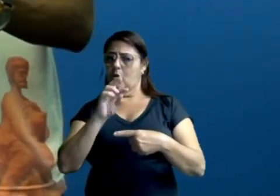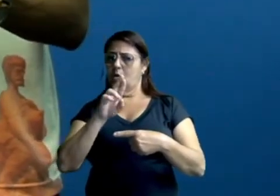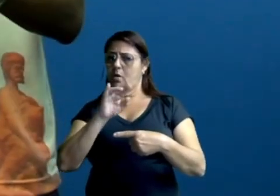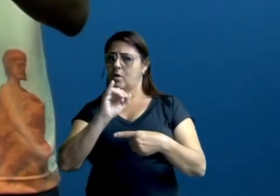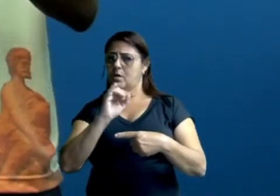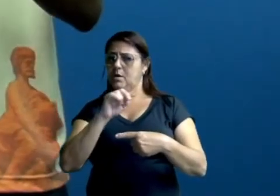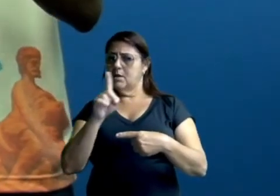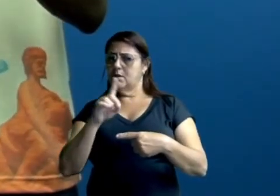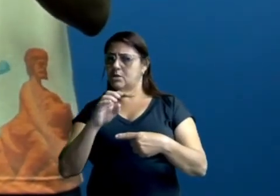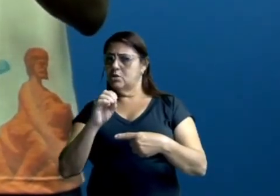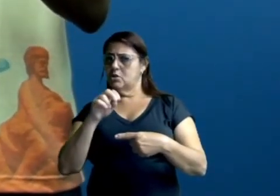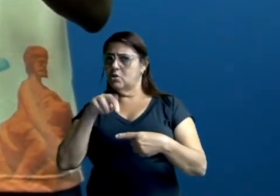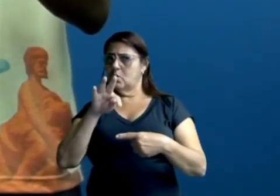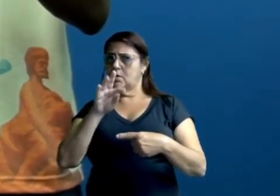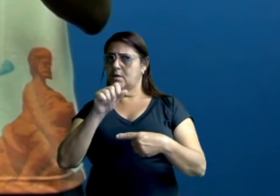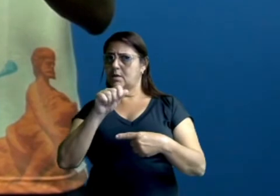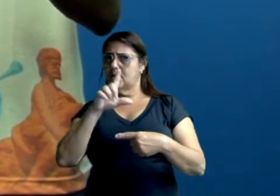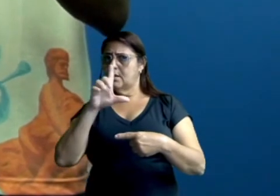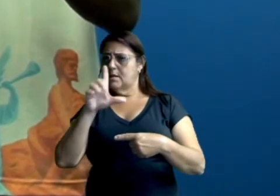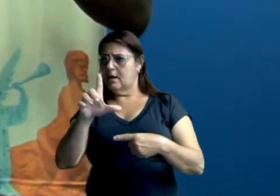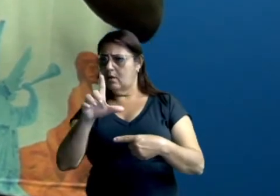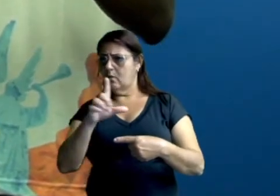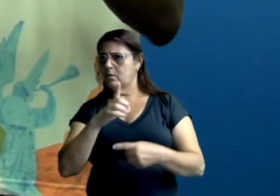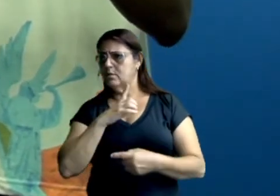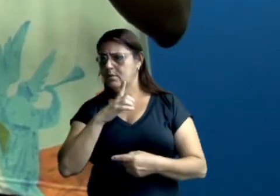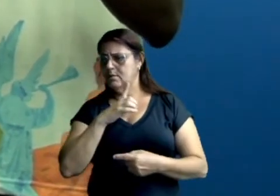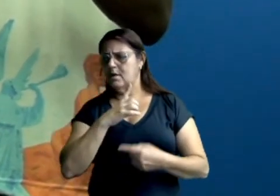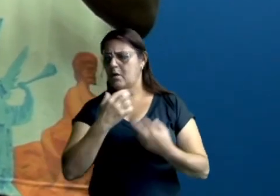Horizontal. Os dois estão aqui. Porém,